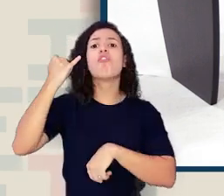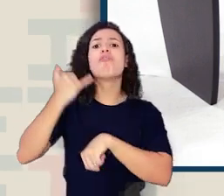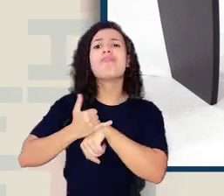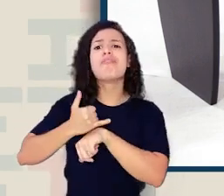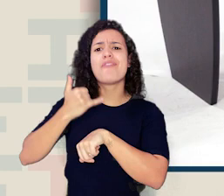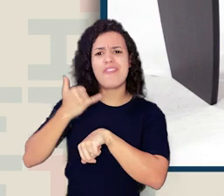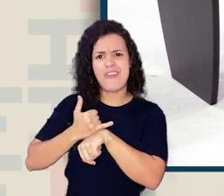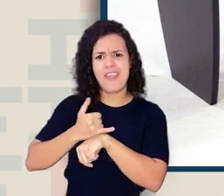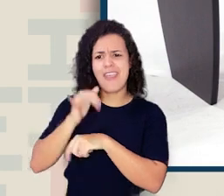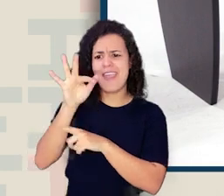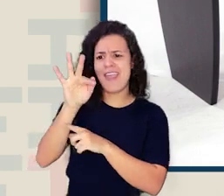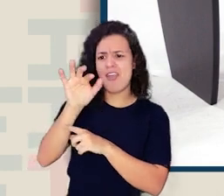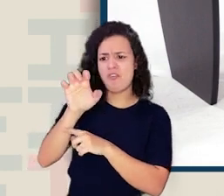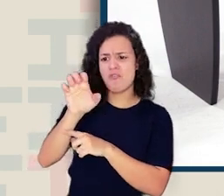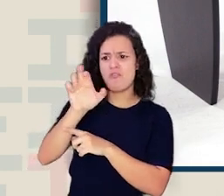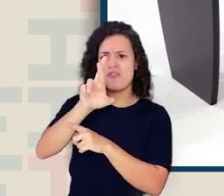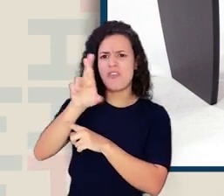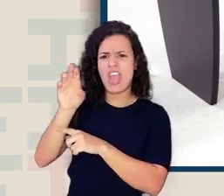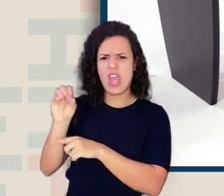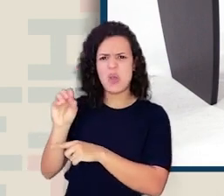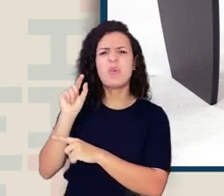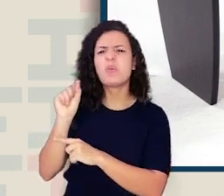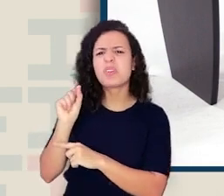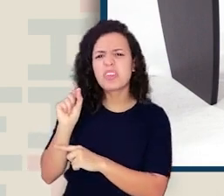é o ferro do maracatu cearense?